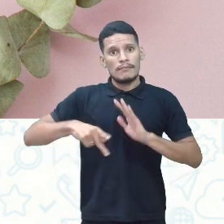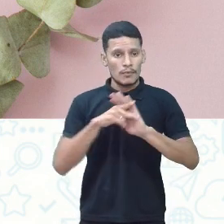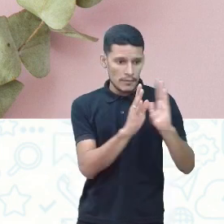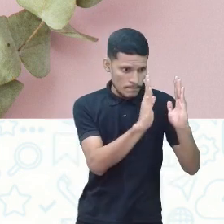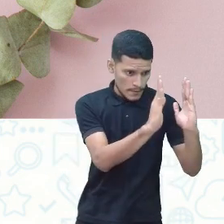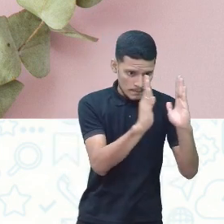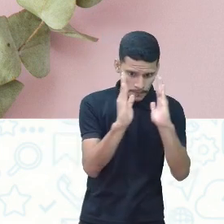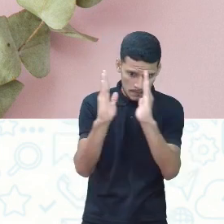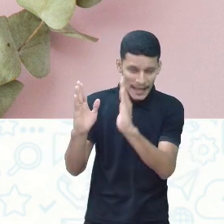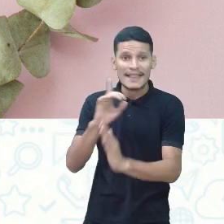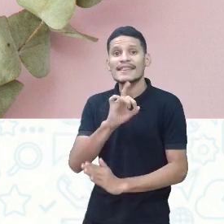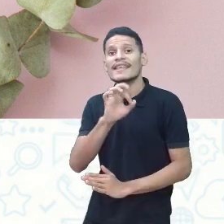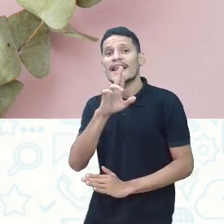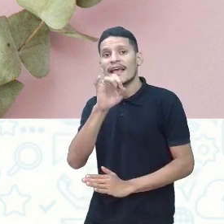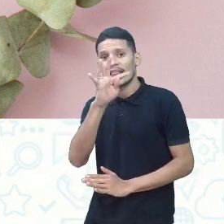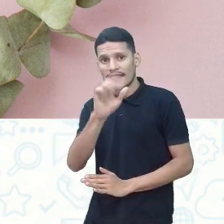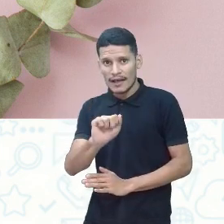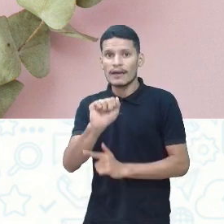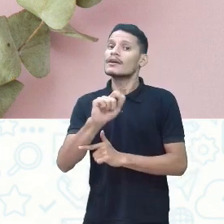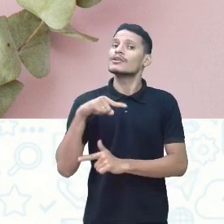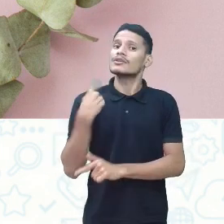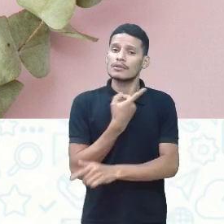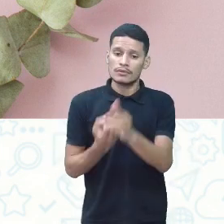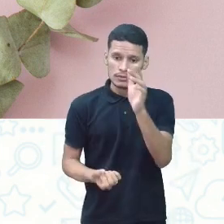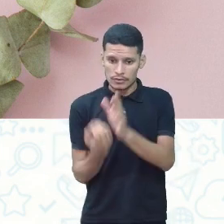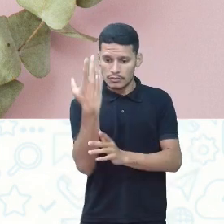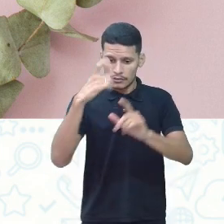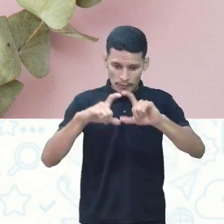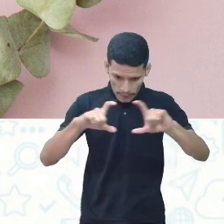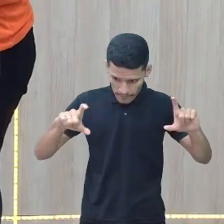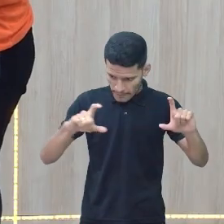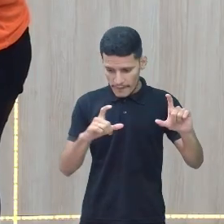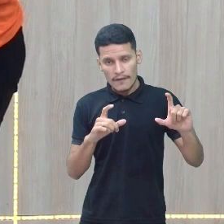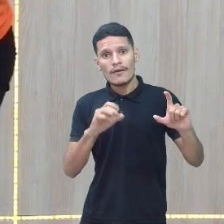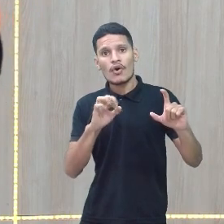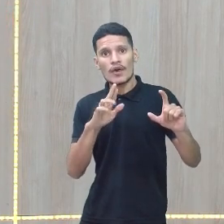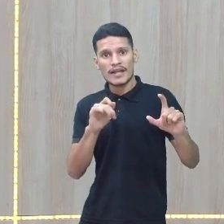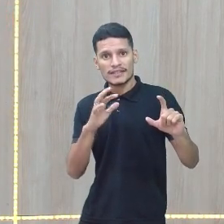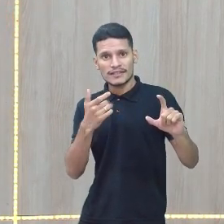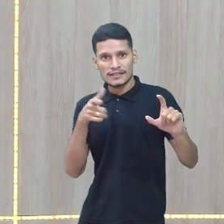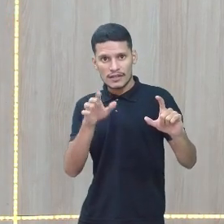ordem direta. Quando estamos construindo uma oração, nós devemos,